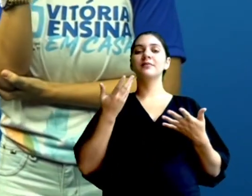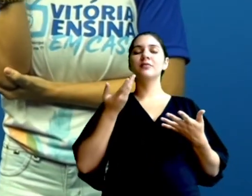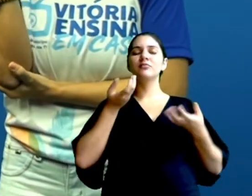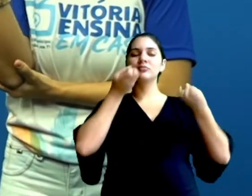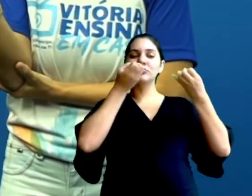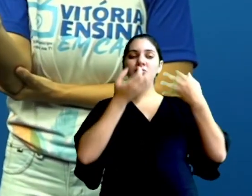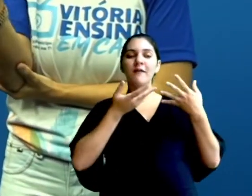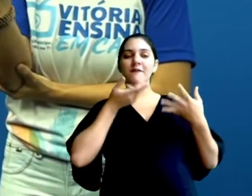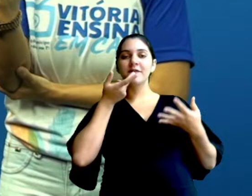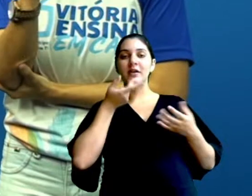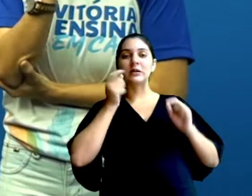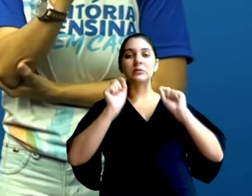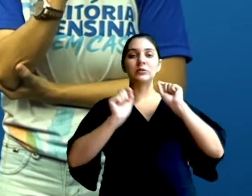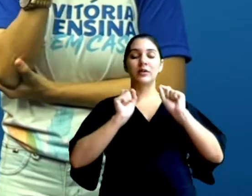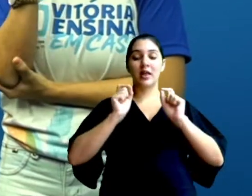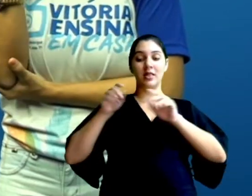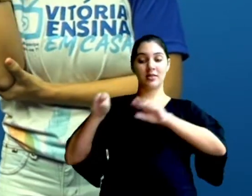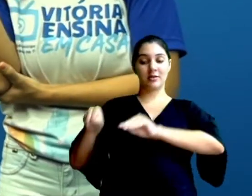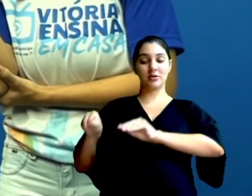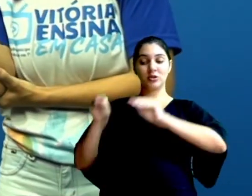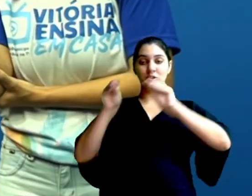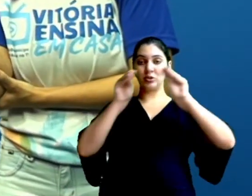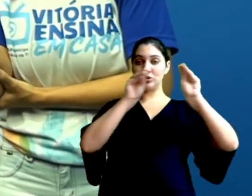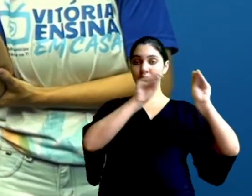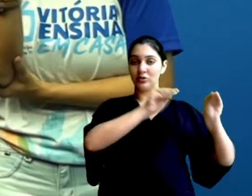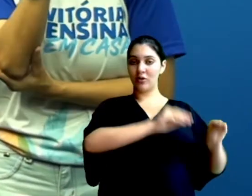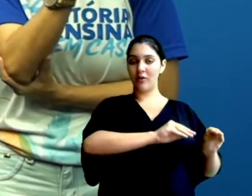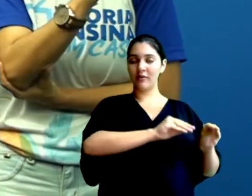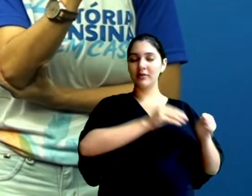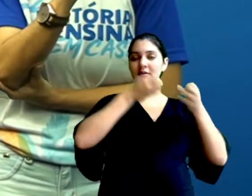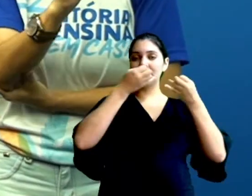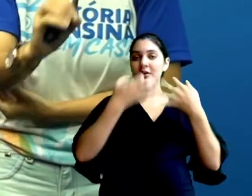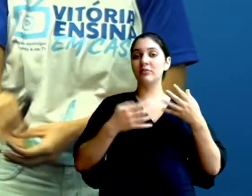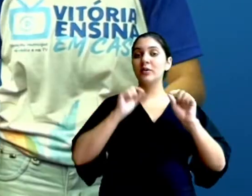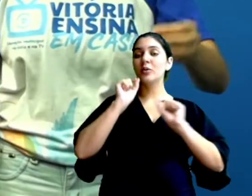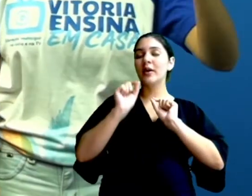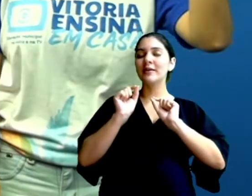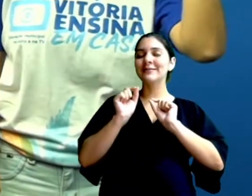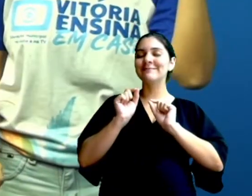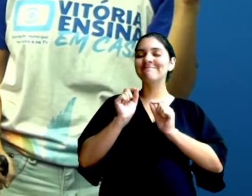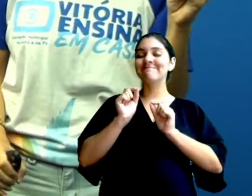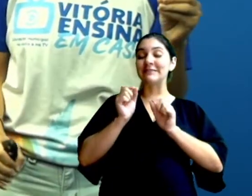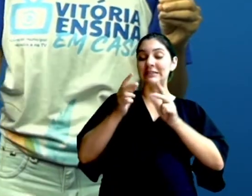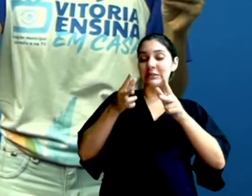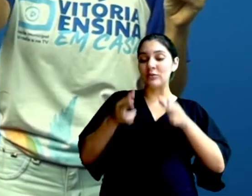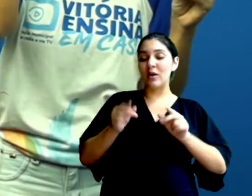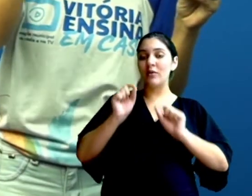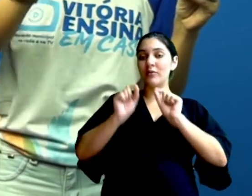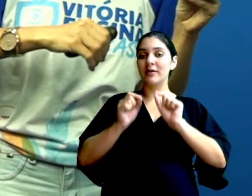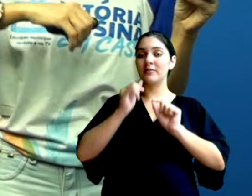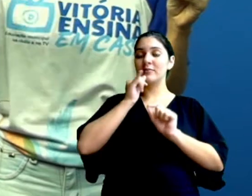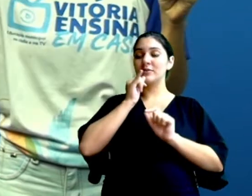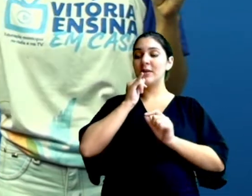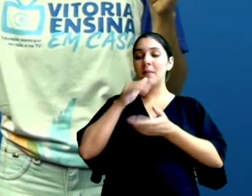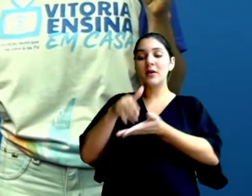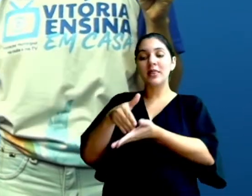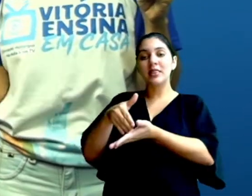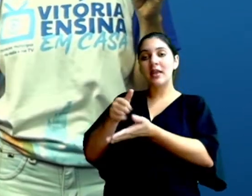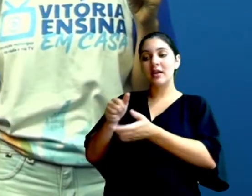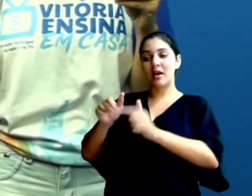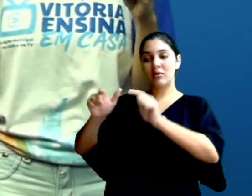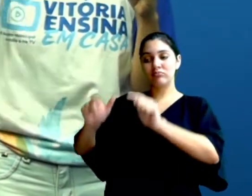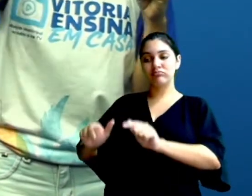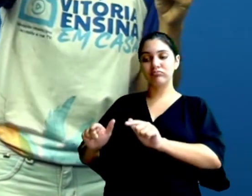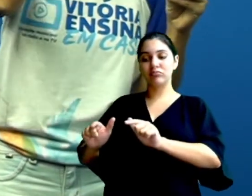em deslocamento, a gente está falando em literalmente deslocar, ou seja, tirar uma coisa de um